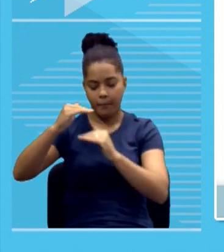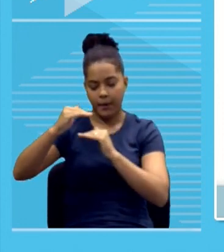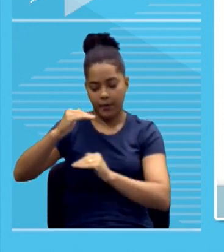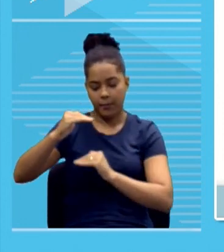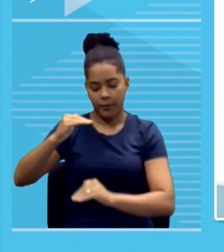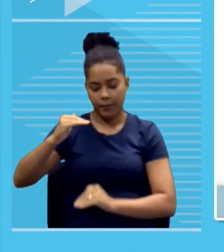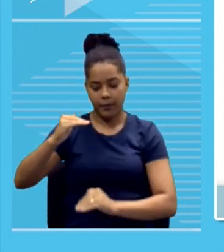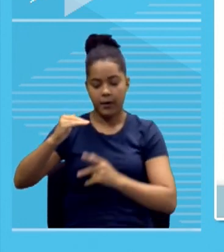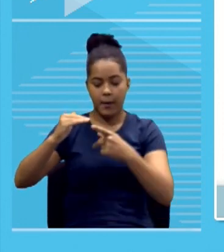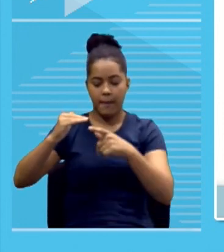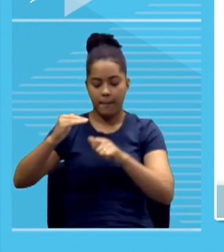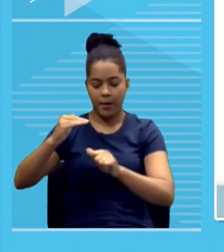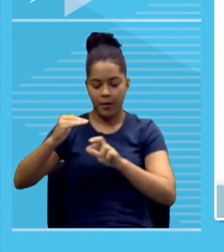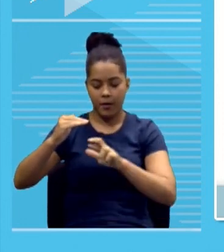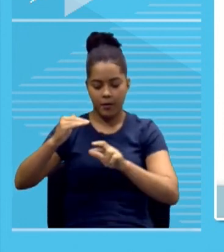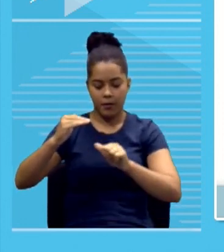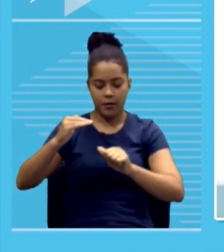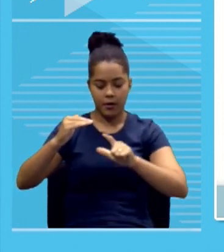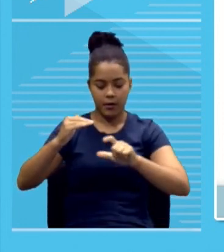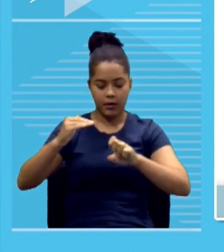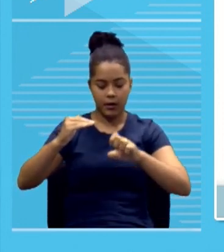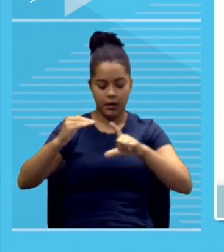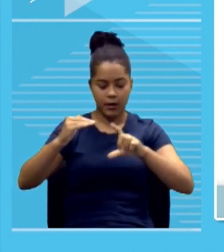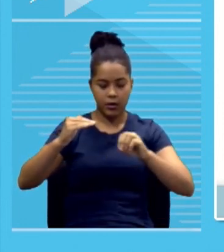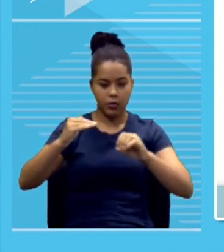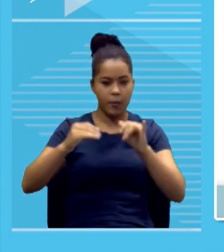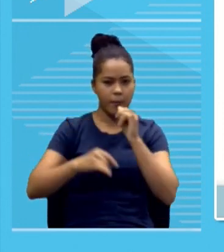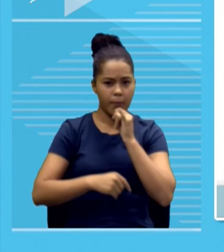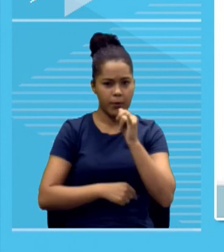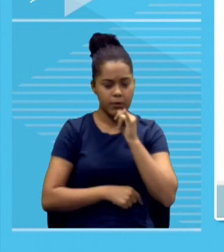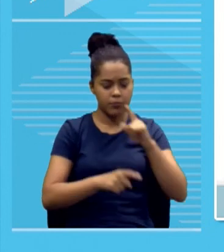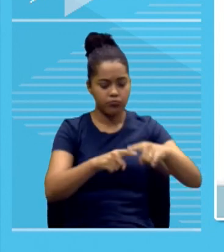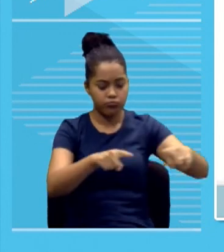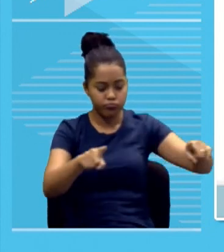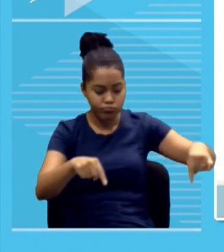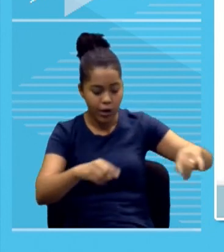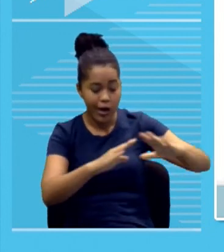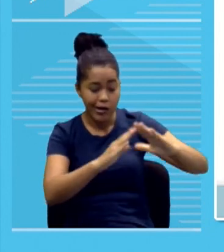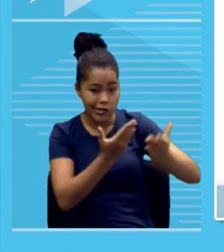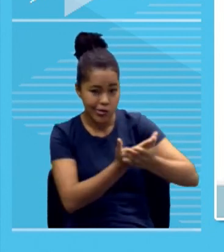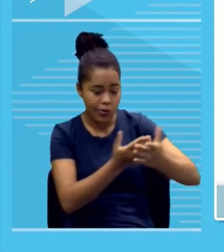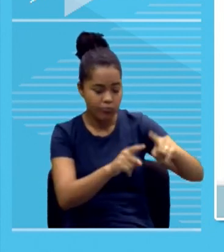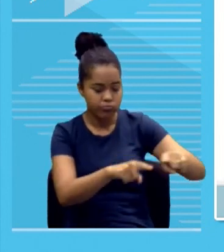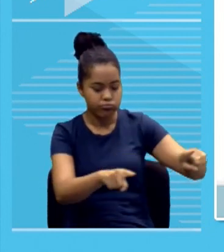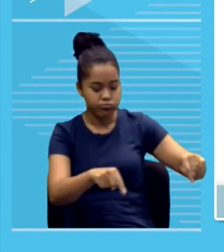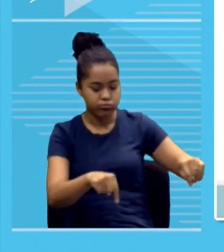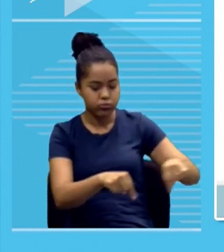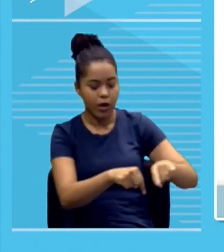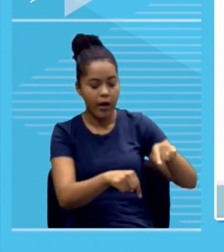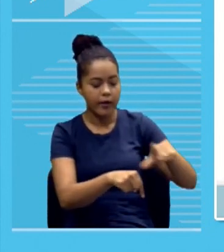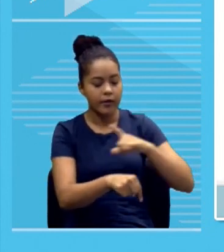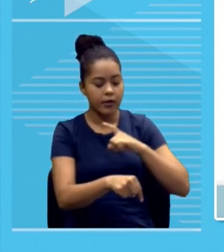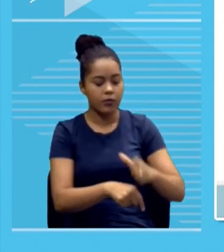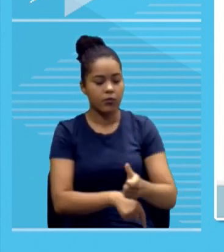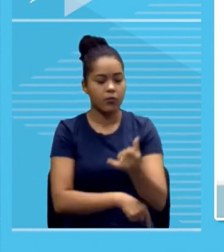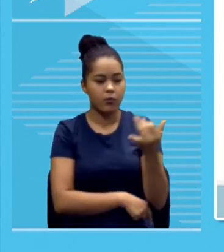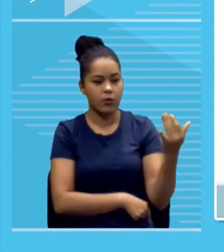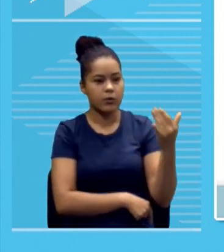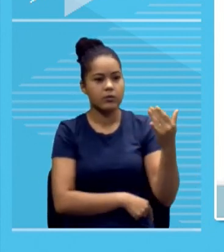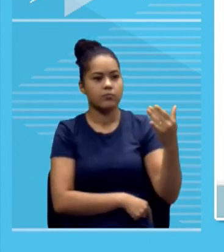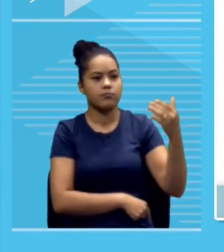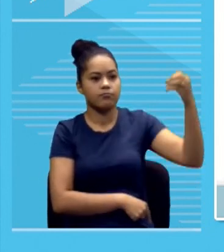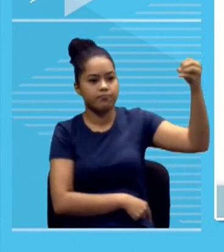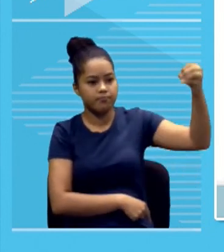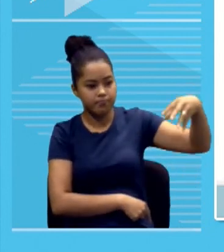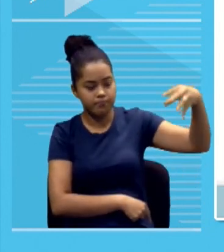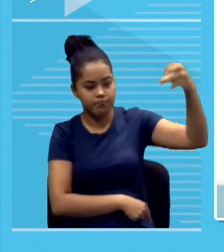no seguinte fato. Por exemplo, imagina agora a sua sala da escola. Sua sala da escola tem 3 fileiras de lâmpadas, vamos botar aí.